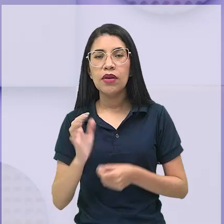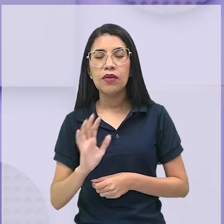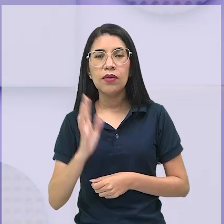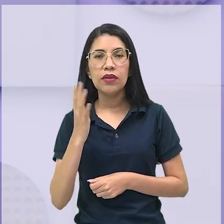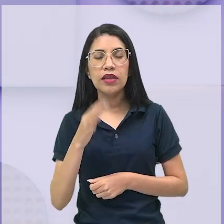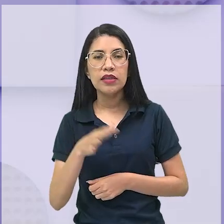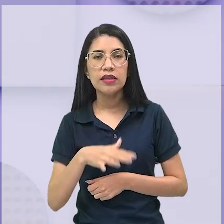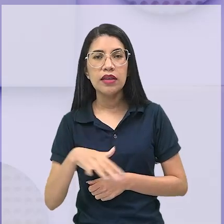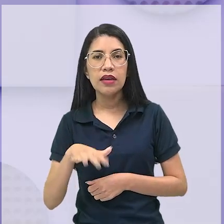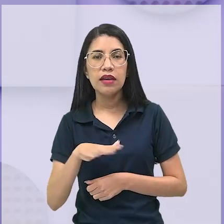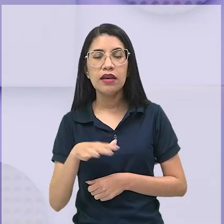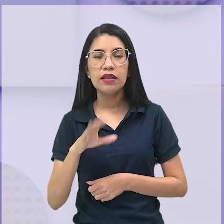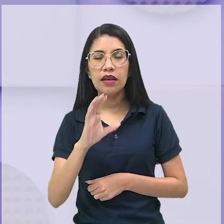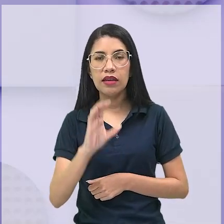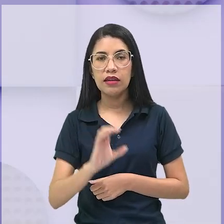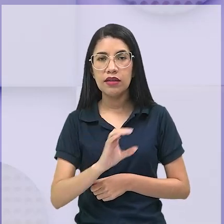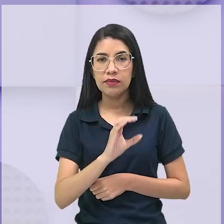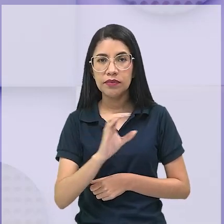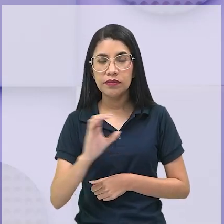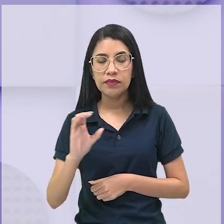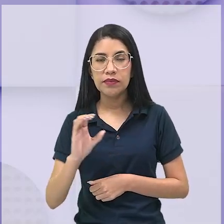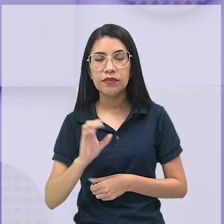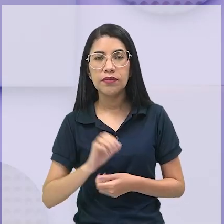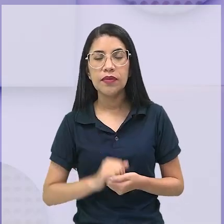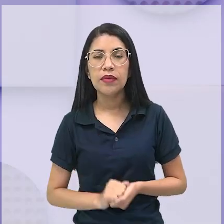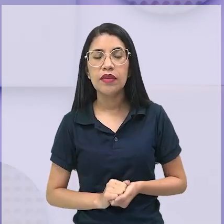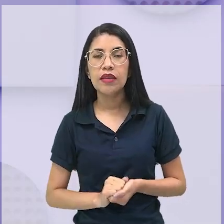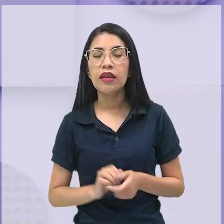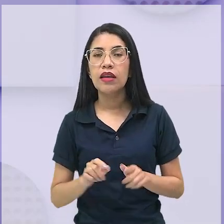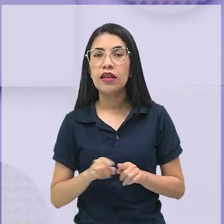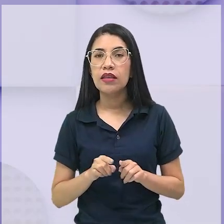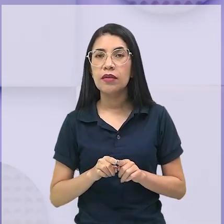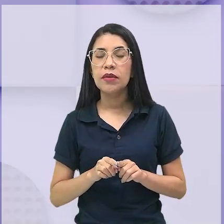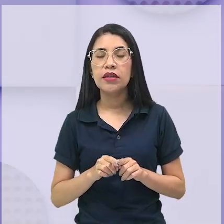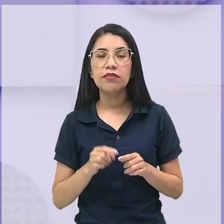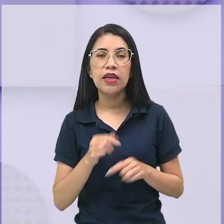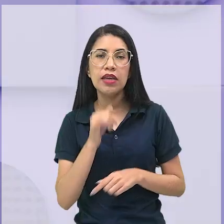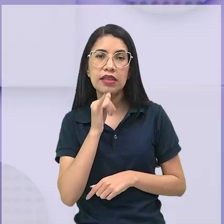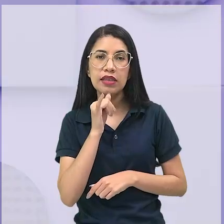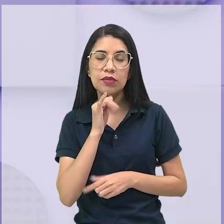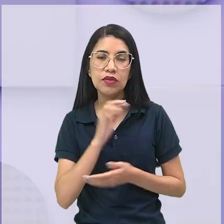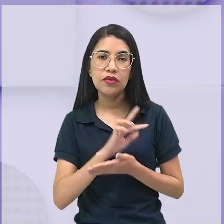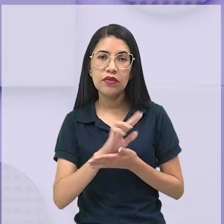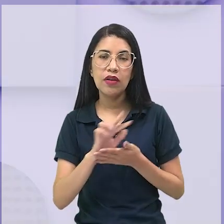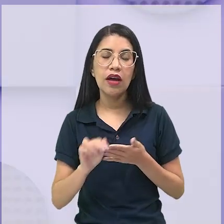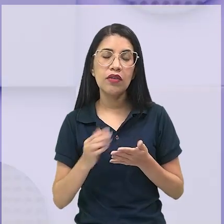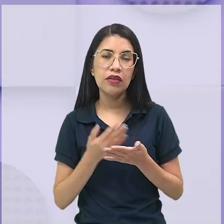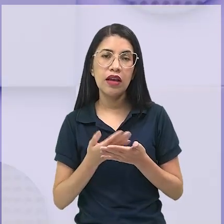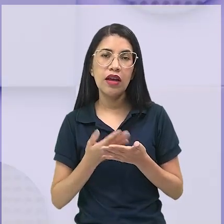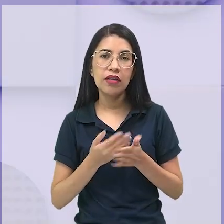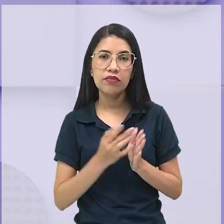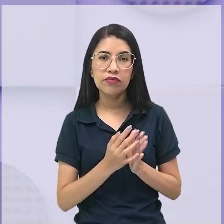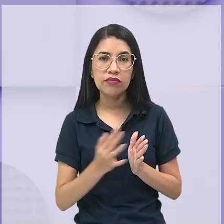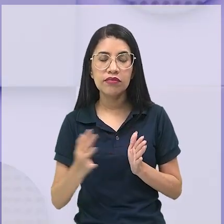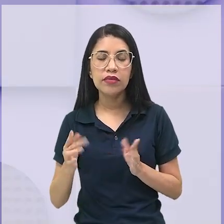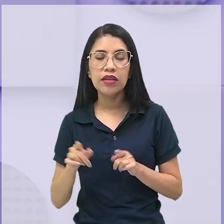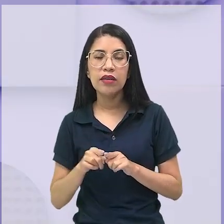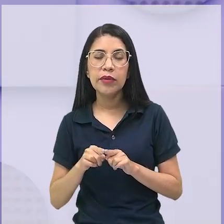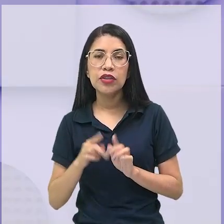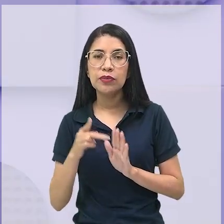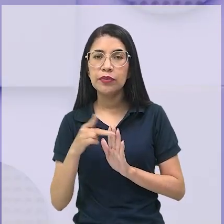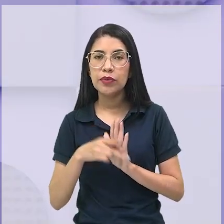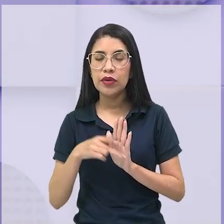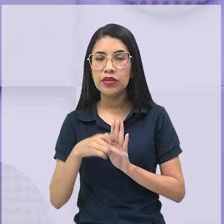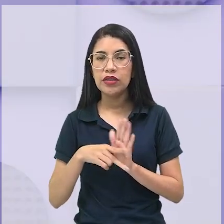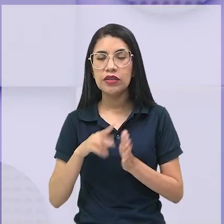no âmago da Igreja Católica Apostólica Romana, mas também vimos outros exemplos no decorrer da aula sobre outras